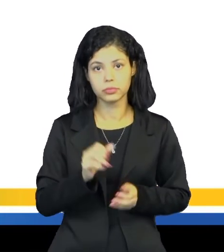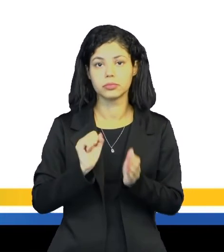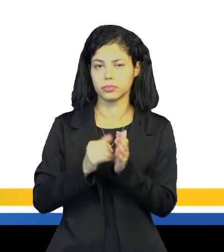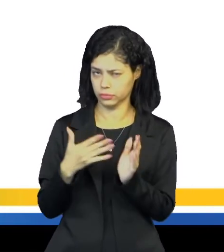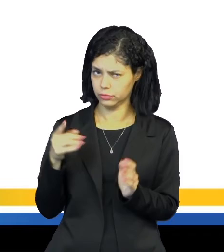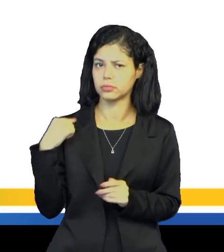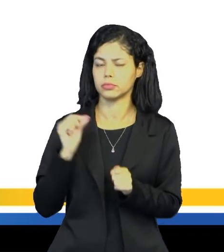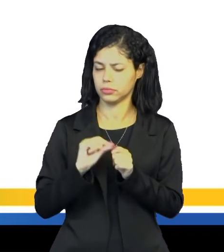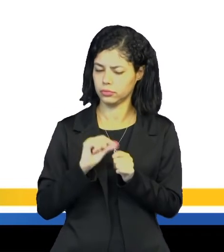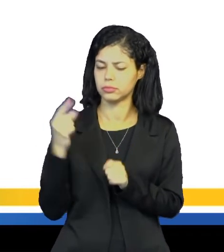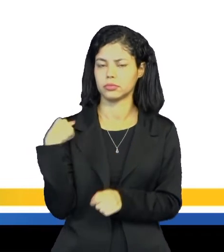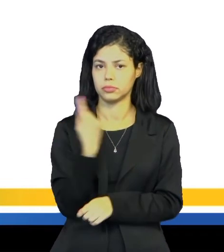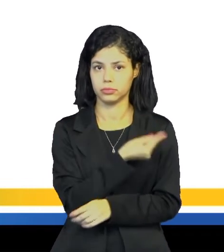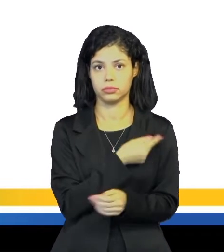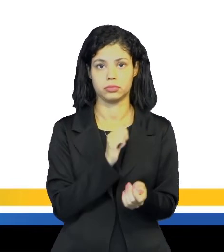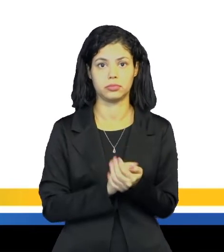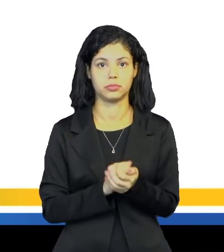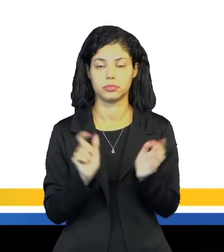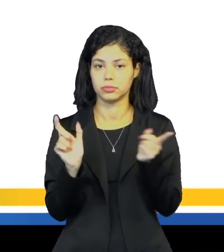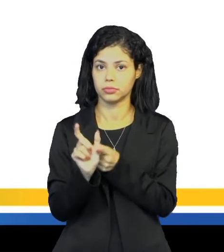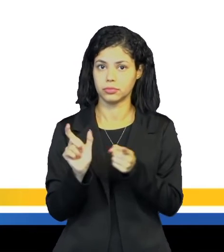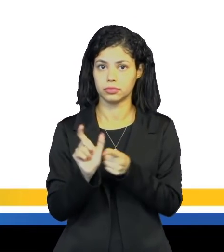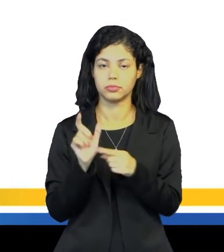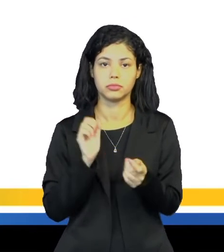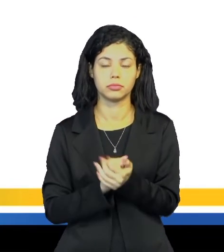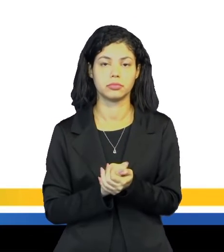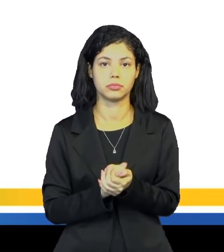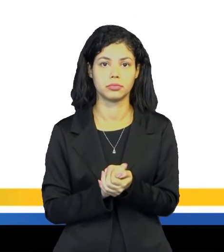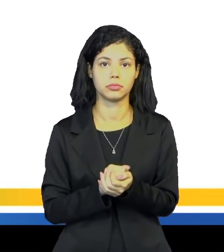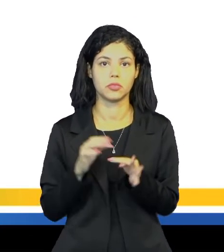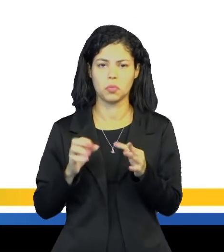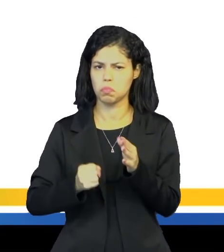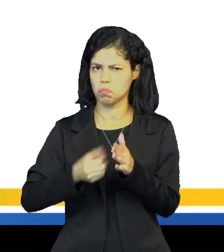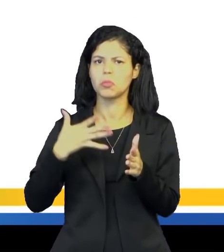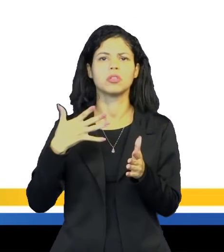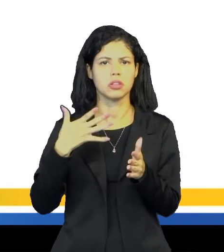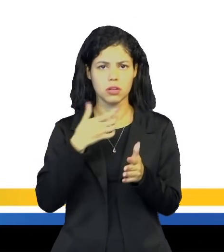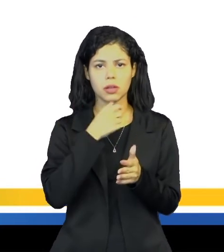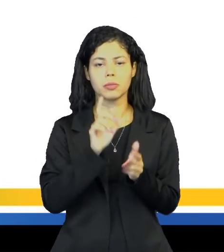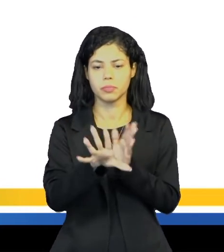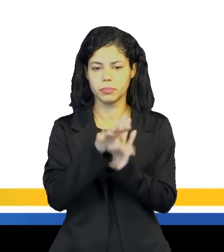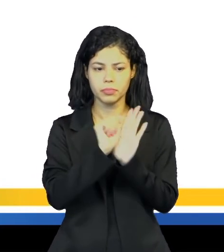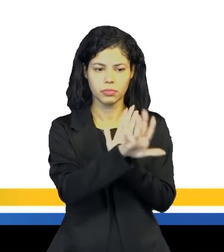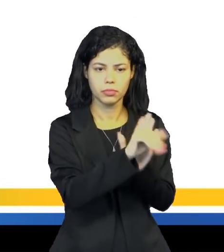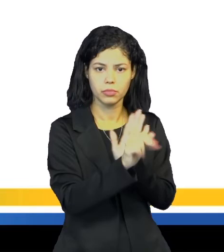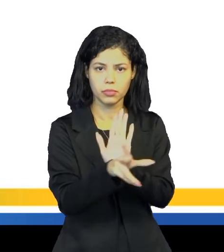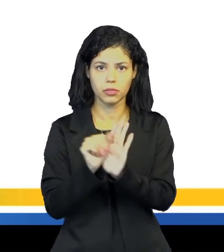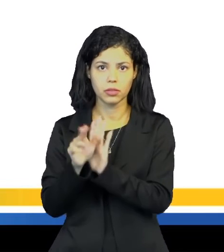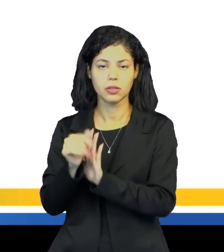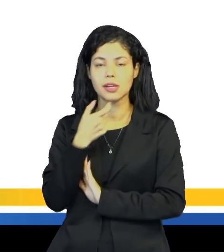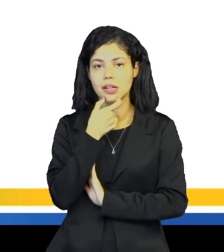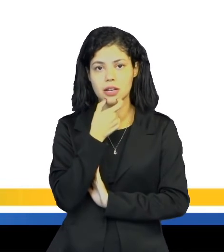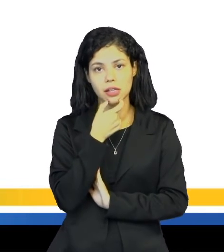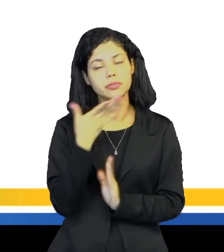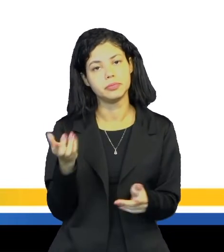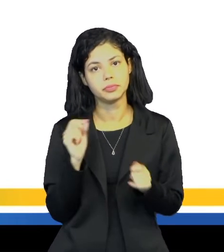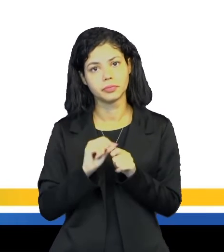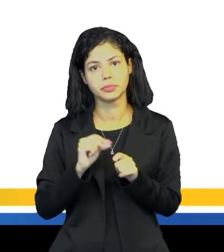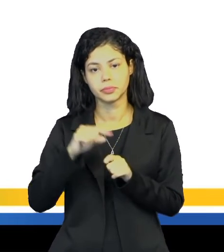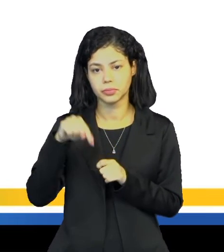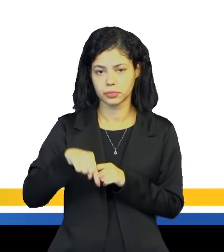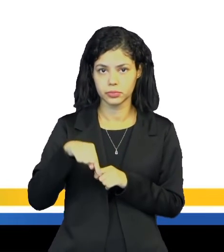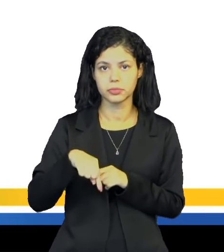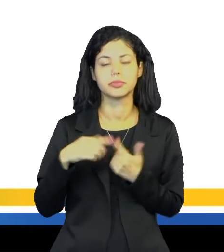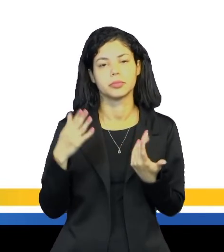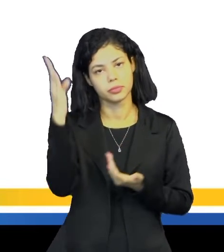muito isso, né? Nós temos aí as palavras hambúrguer, fast food, né? Essas palavras que a gente pega mais do inglês, né? A gente faz isso aqui mais